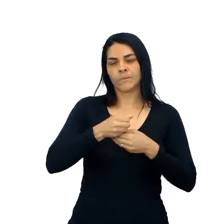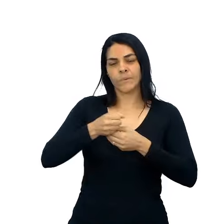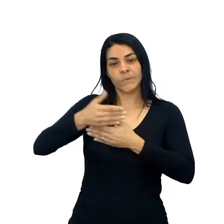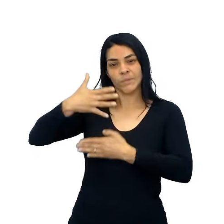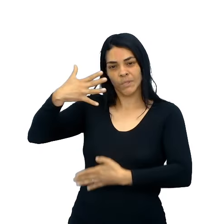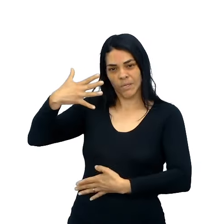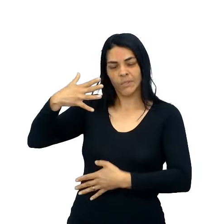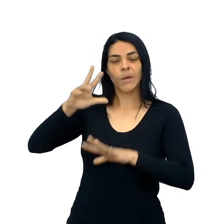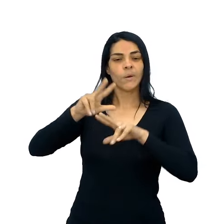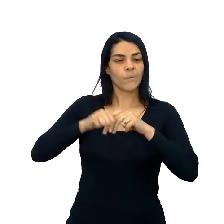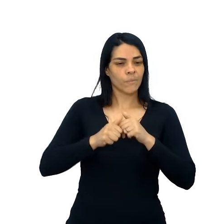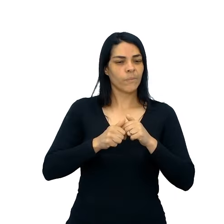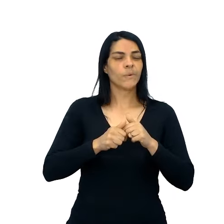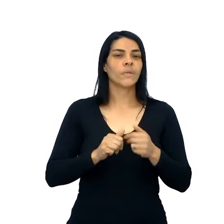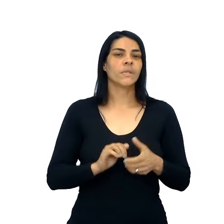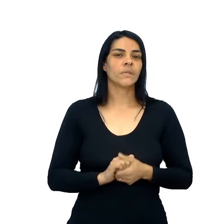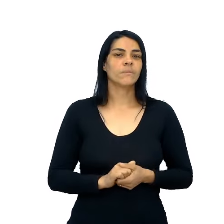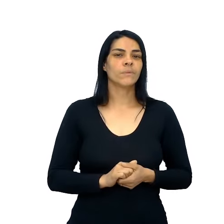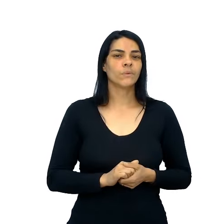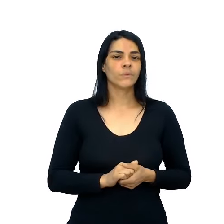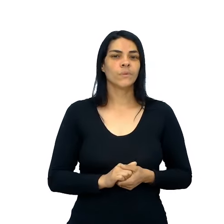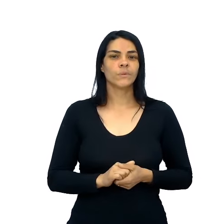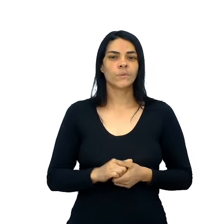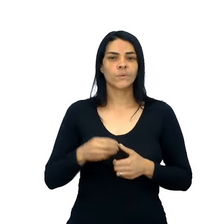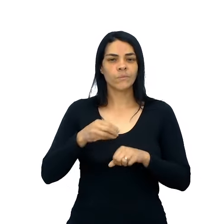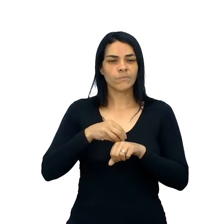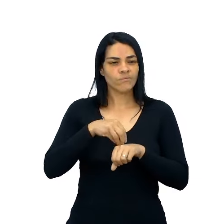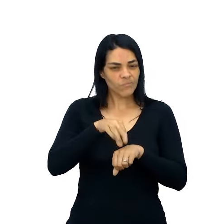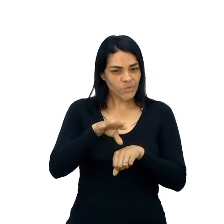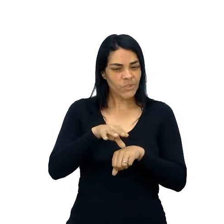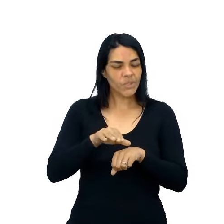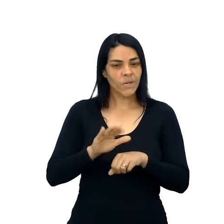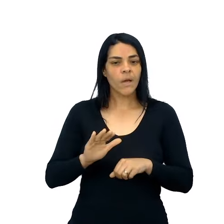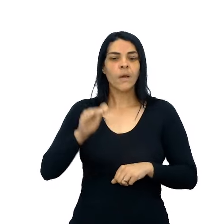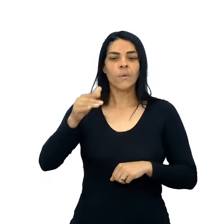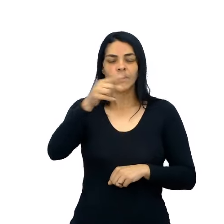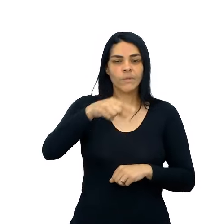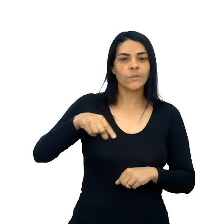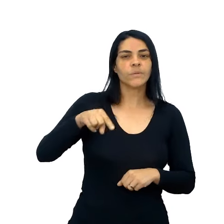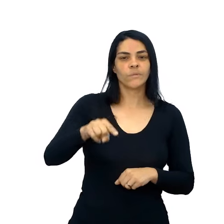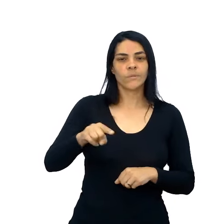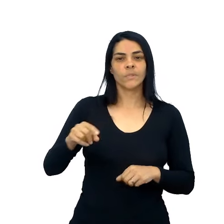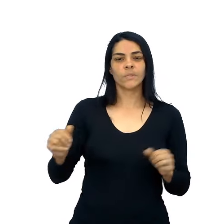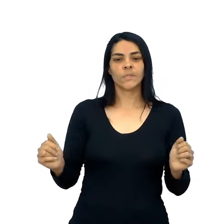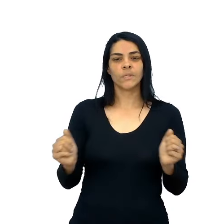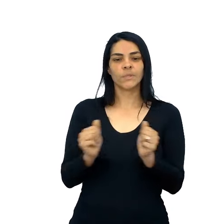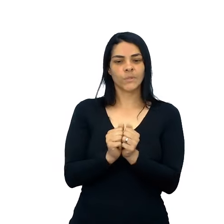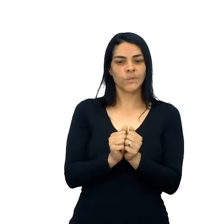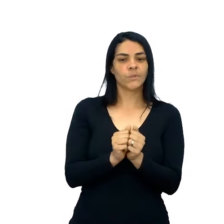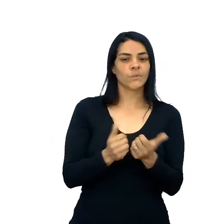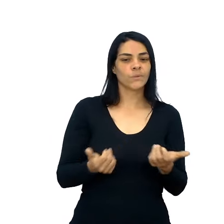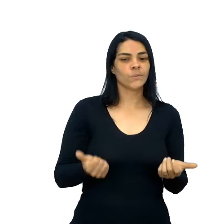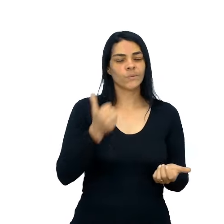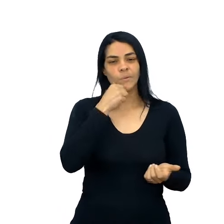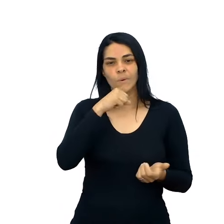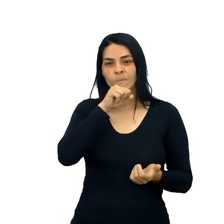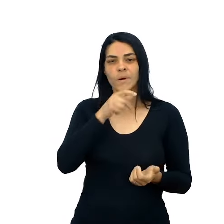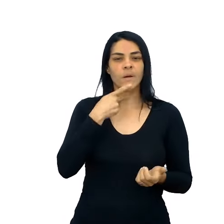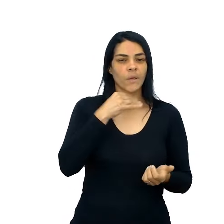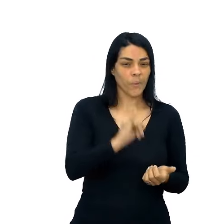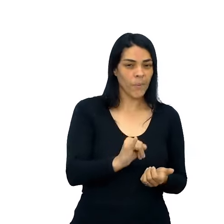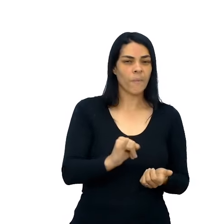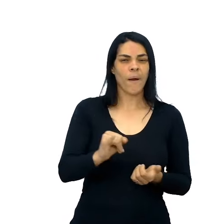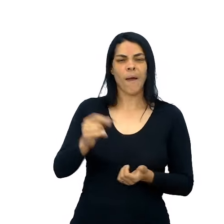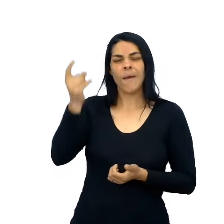chat. Por isso, nós sugerimos, né, solicitamos que quando vocês estiverem com seus pares aí, reflitam sobre esse questionamento